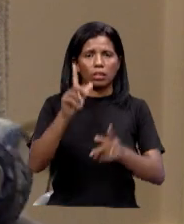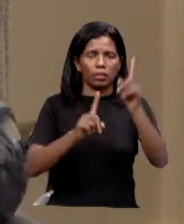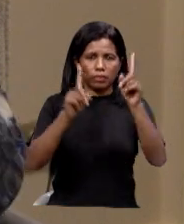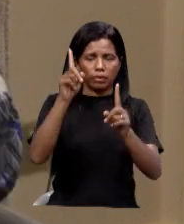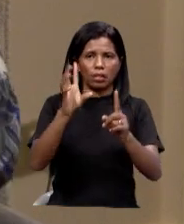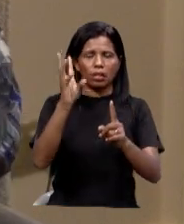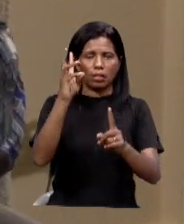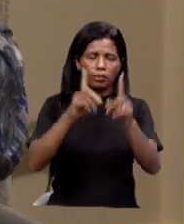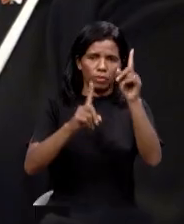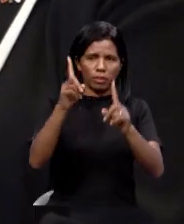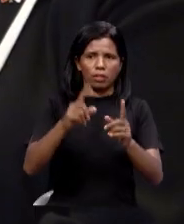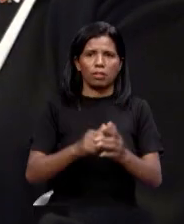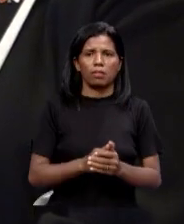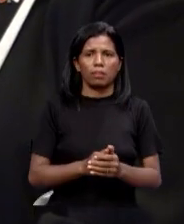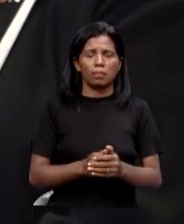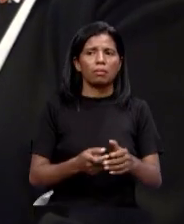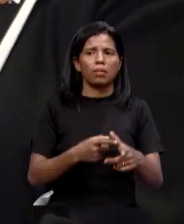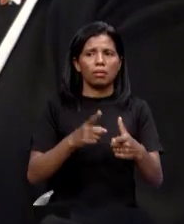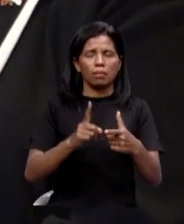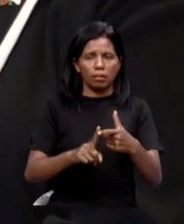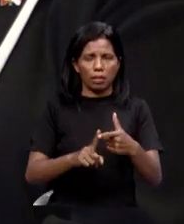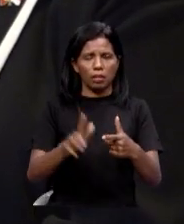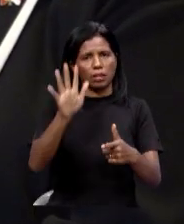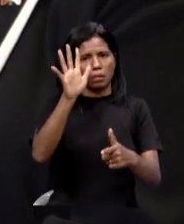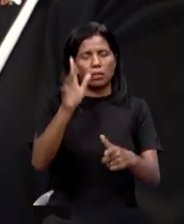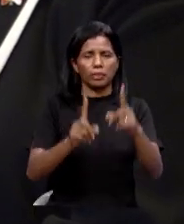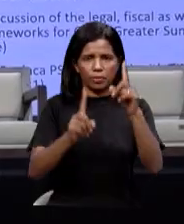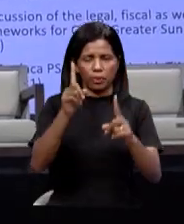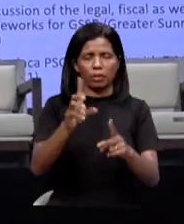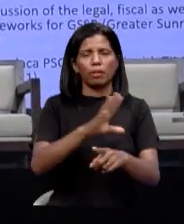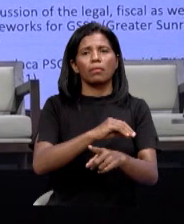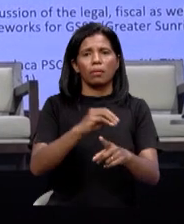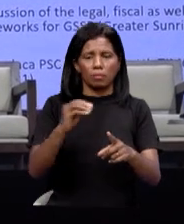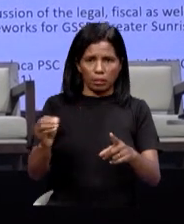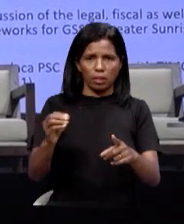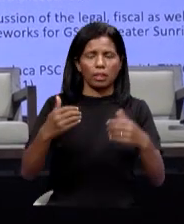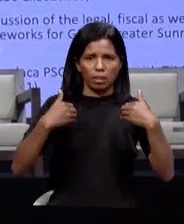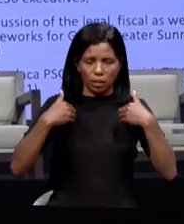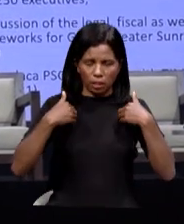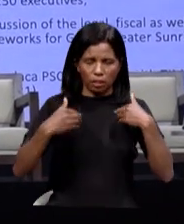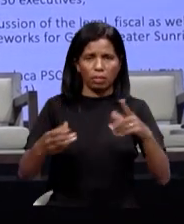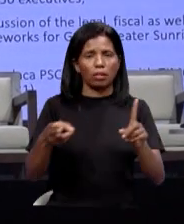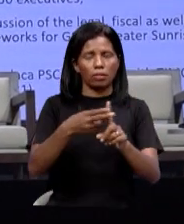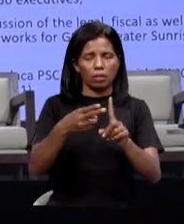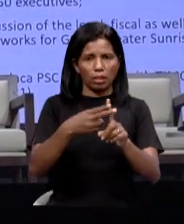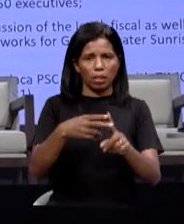ne máximo 5 estrelas. Mas ida ne 6 estrelas. Eu espero